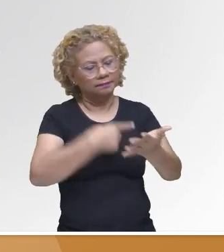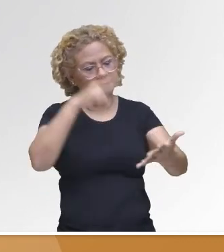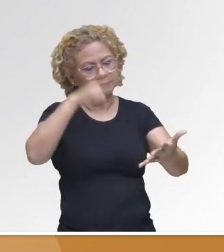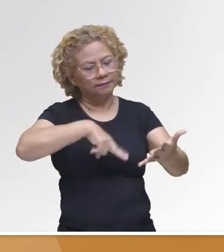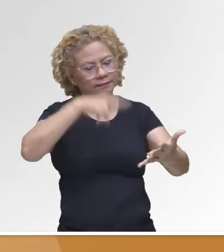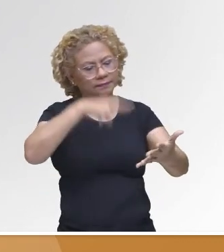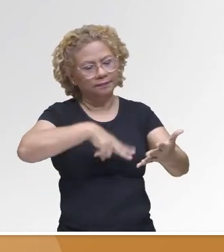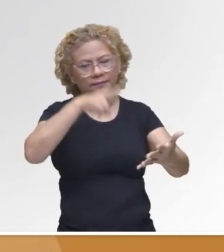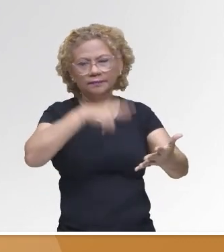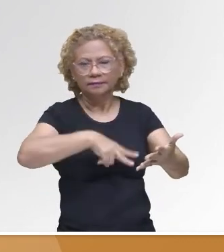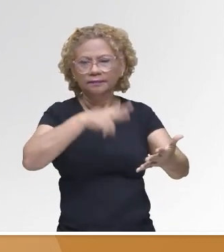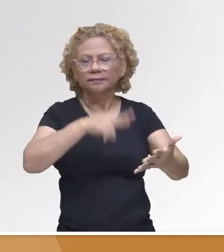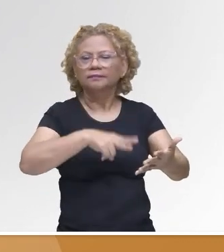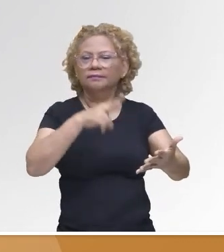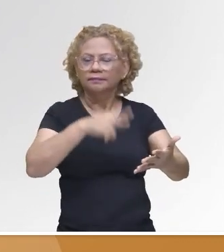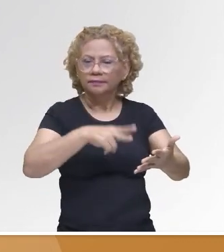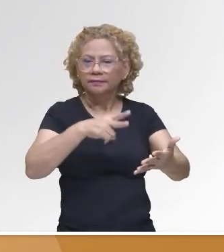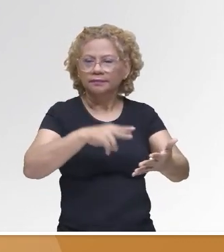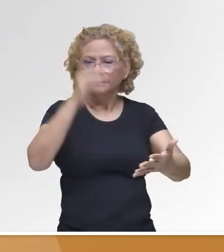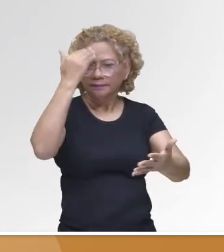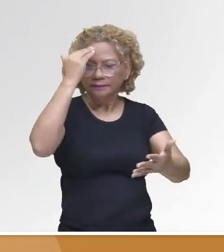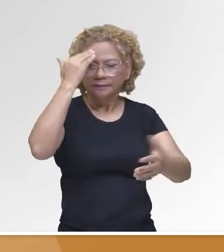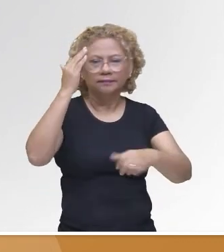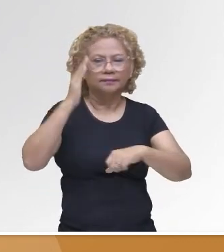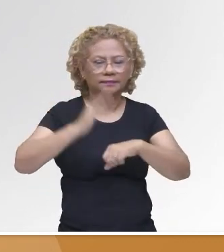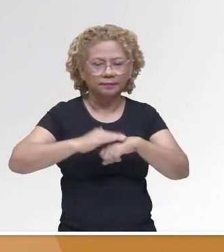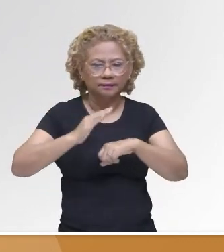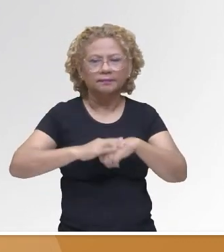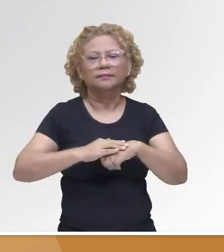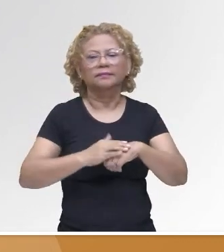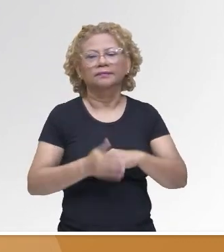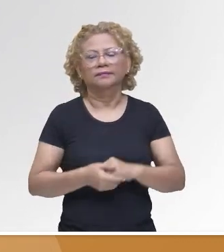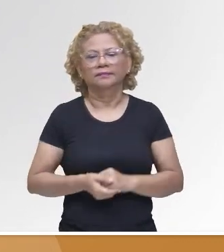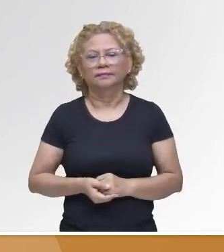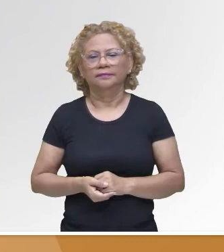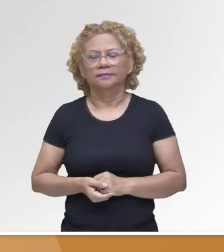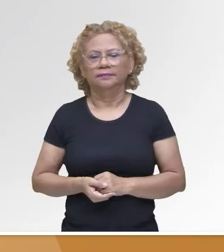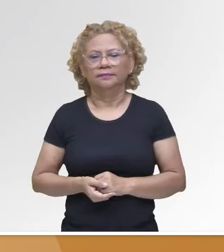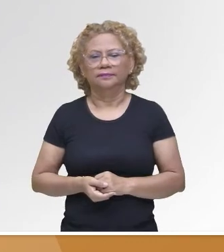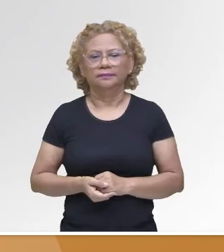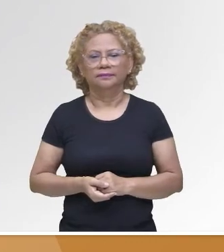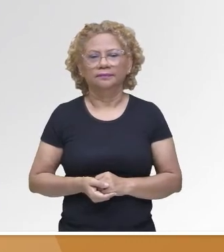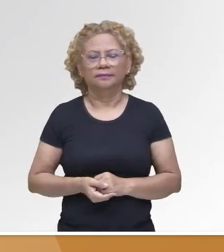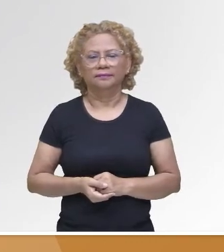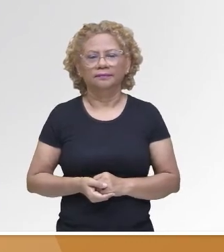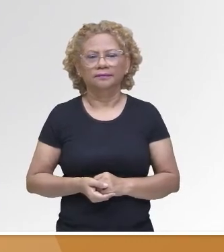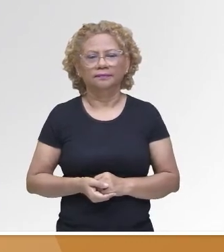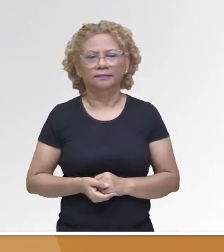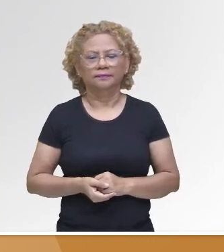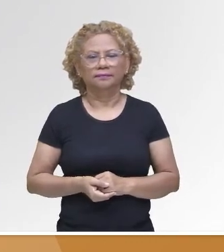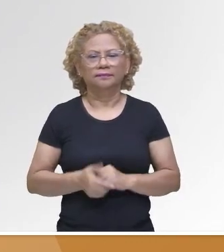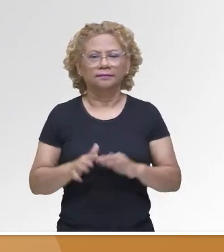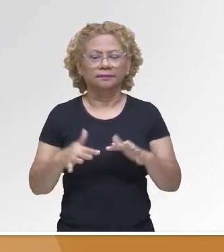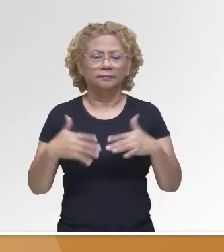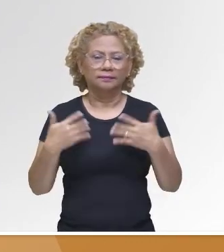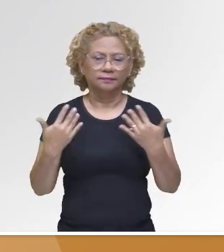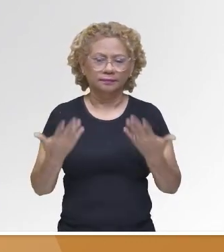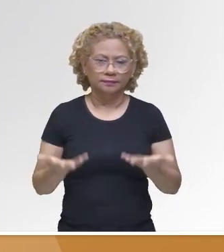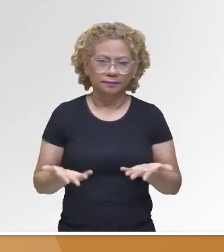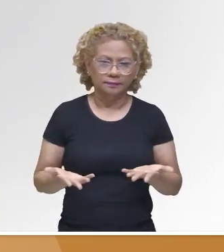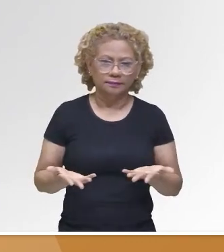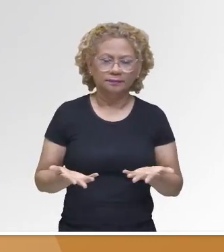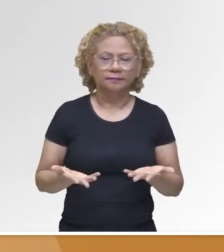também já estudaram aquele problema em outro país, em outro lugar. Entendeu? Então, são coleta de